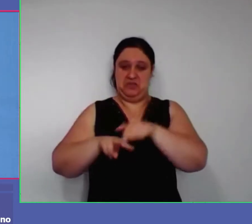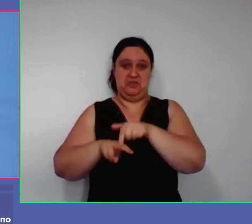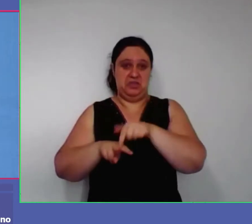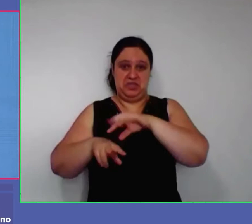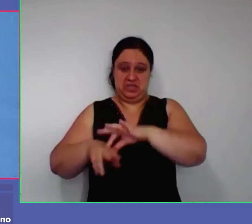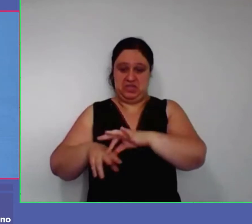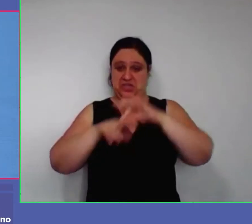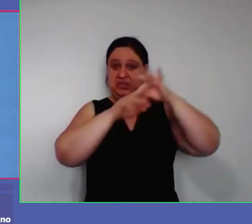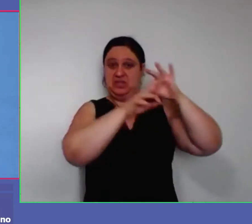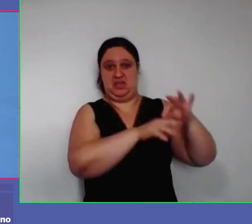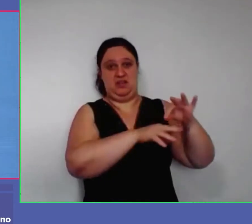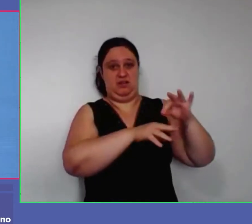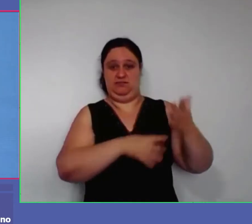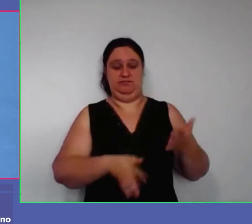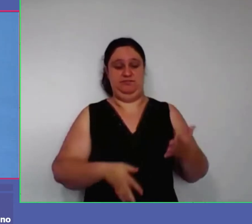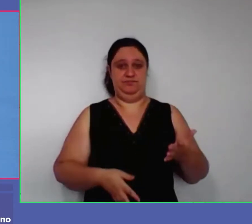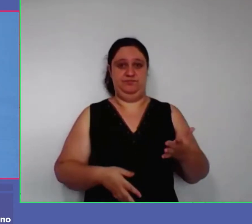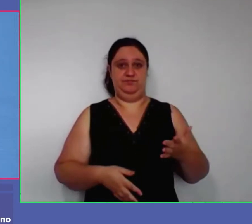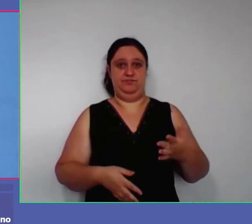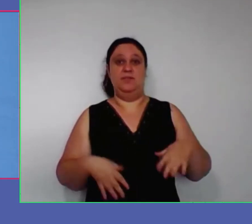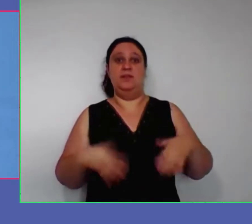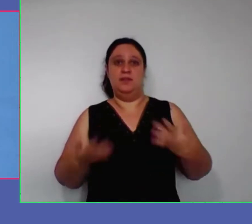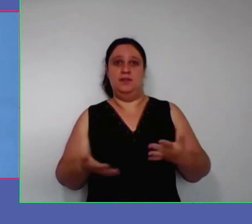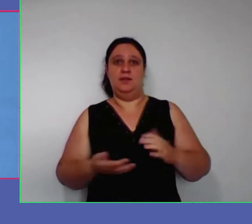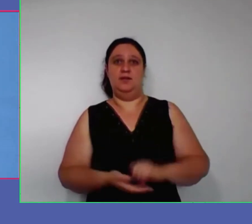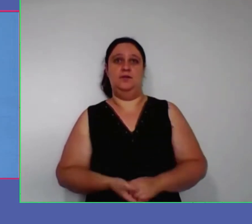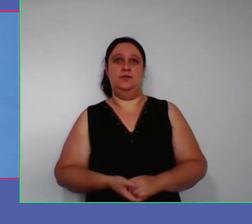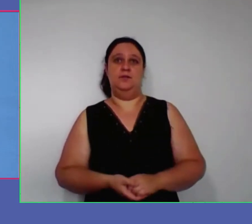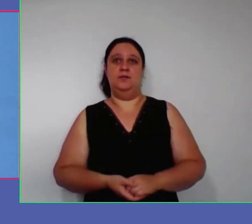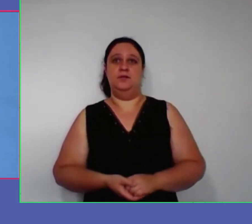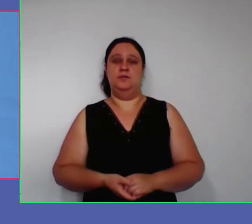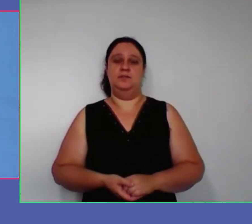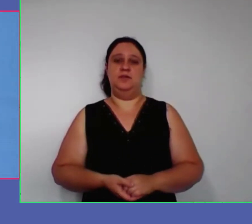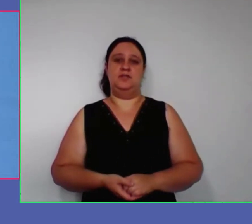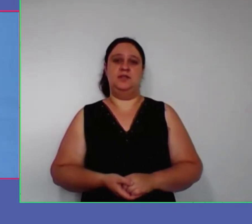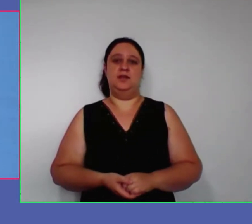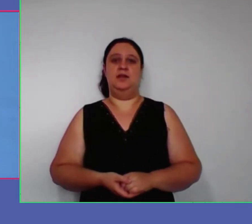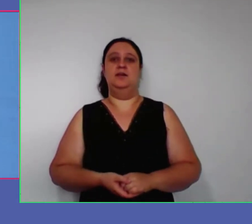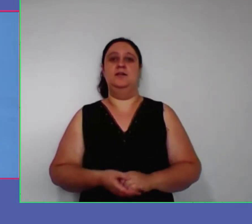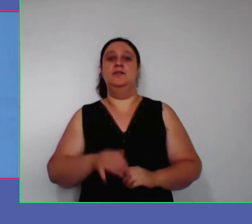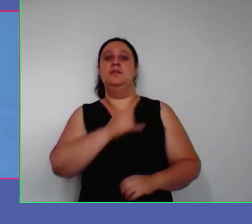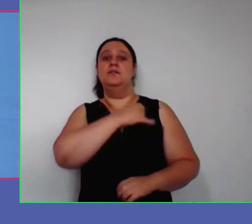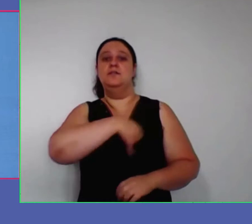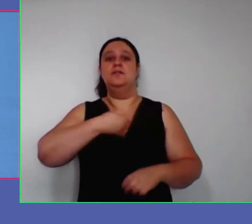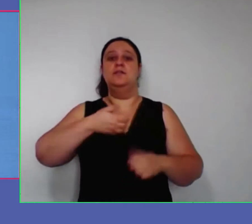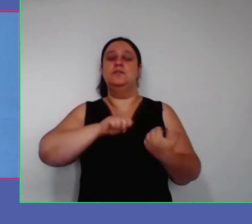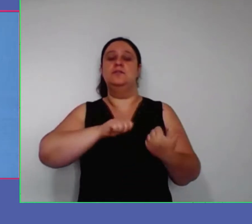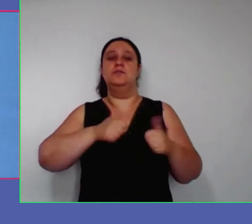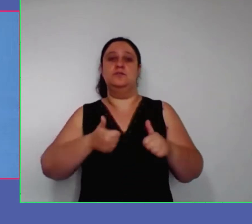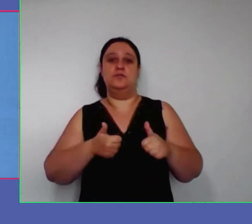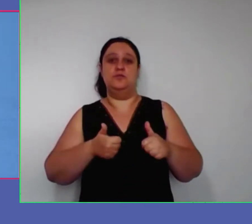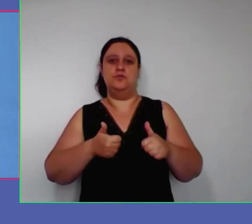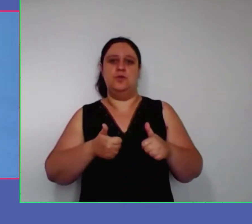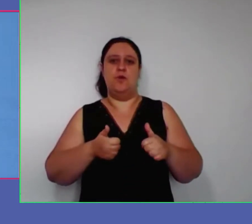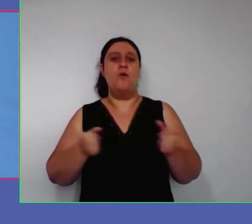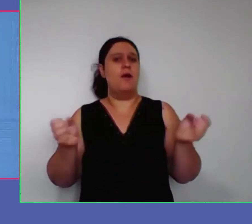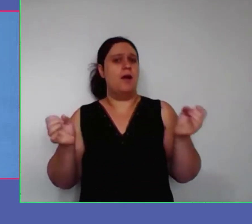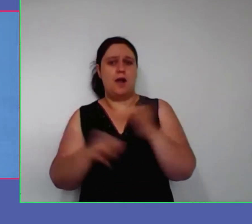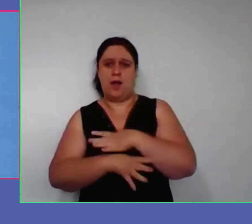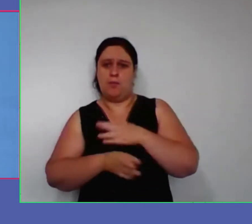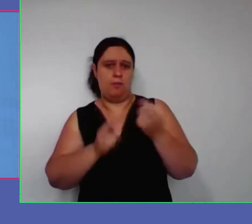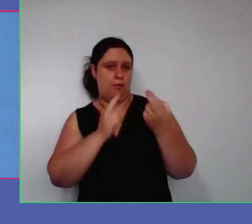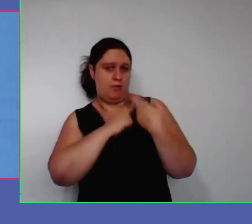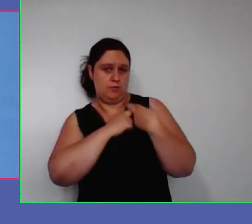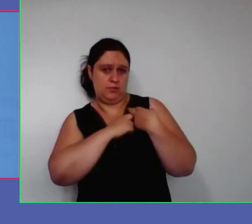João completou a sua carreira. Quando João completou a sua carreira, é